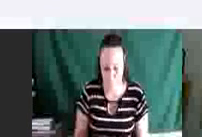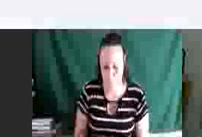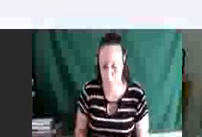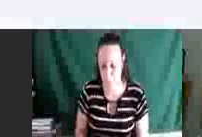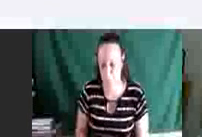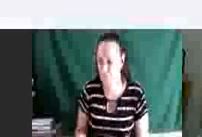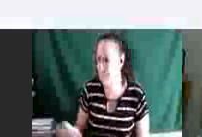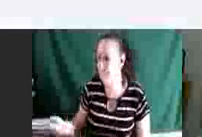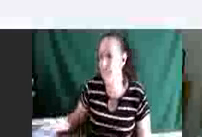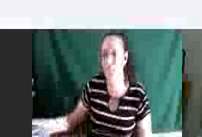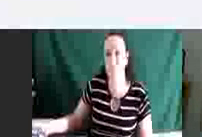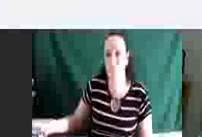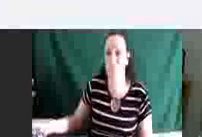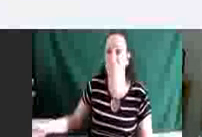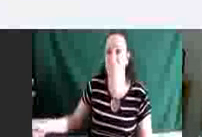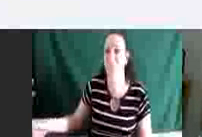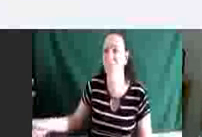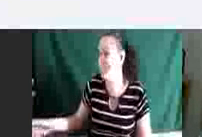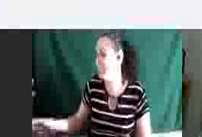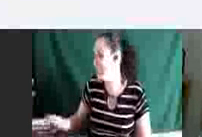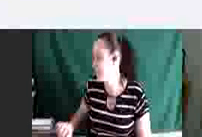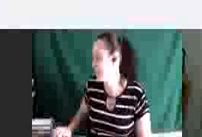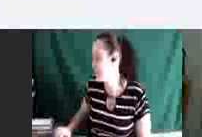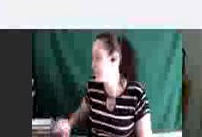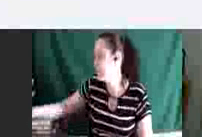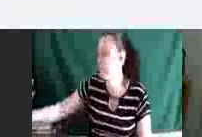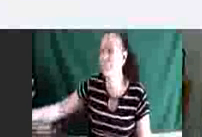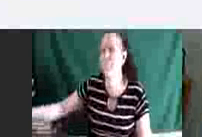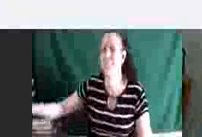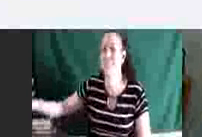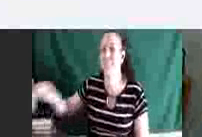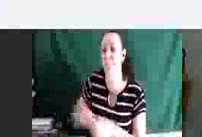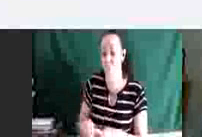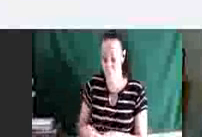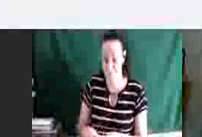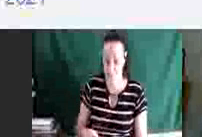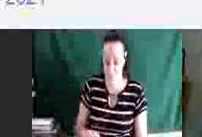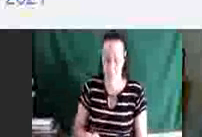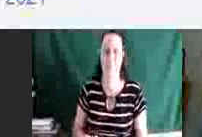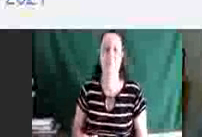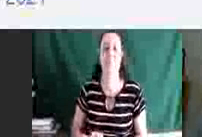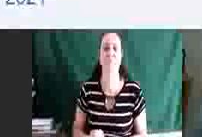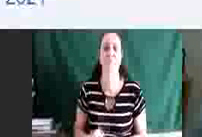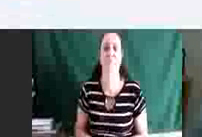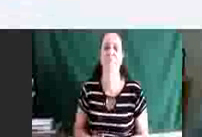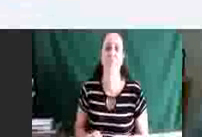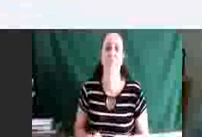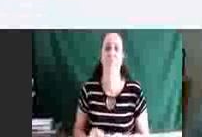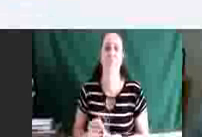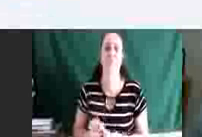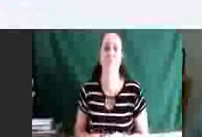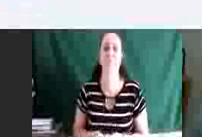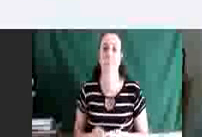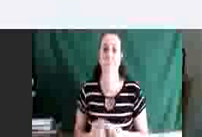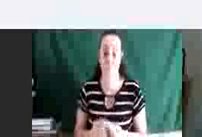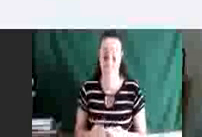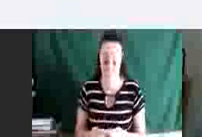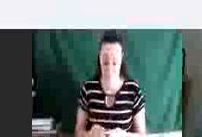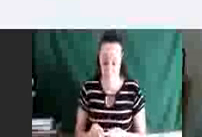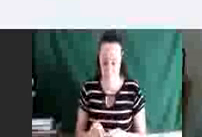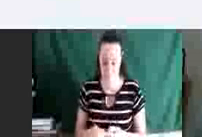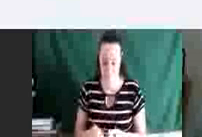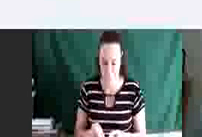dados coletados, maio de 2020, aqui, parece, né? Aqui onde foi verificado, foi realizado os eventos.